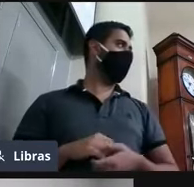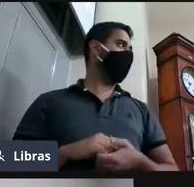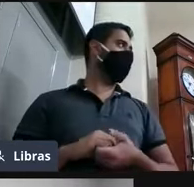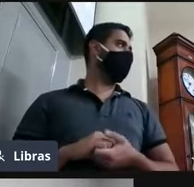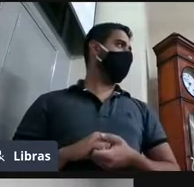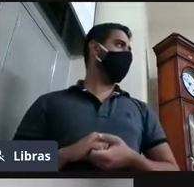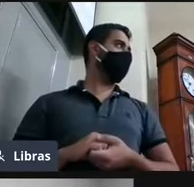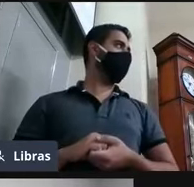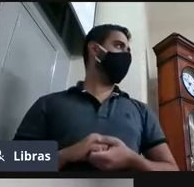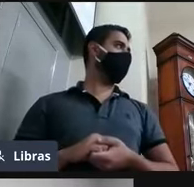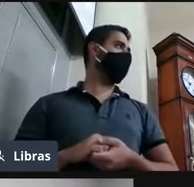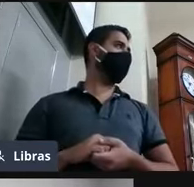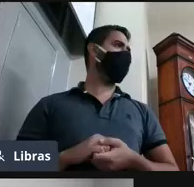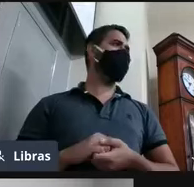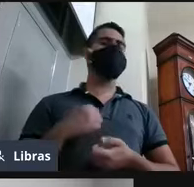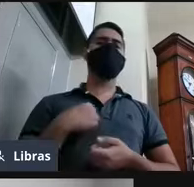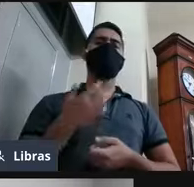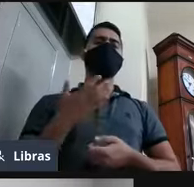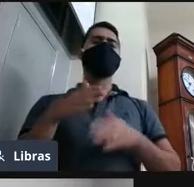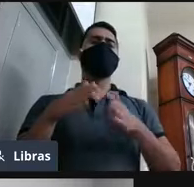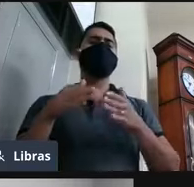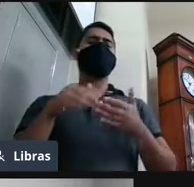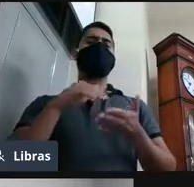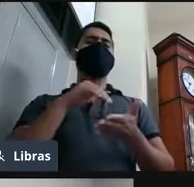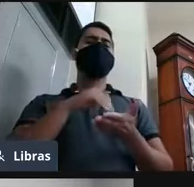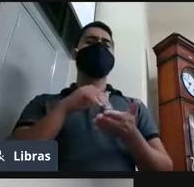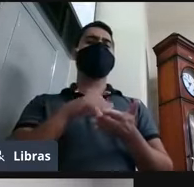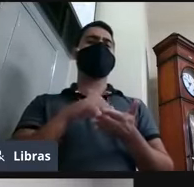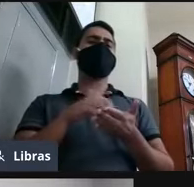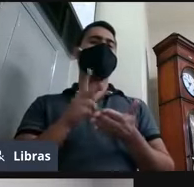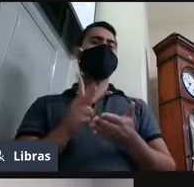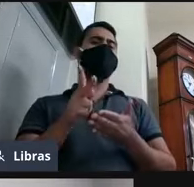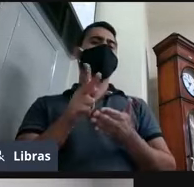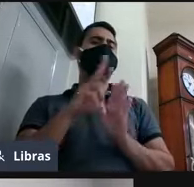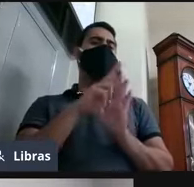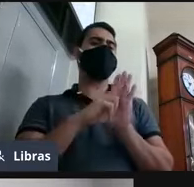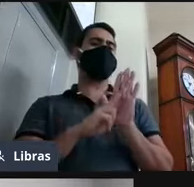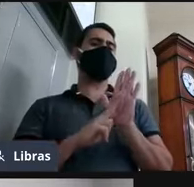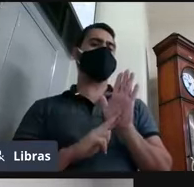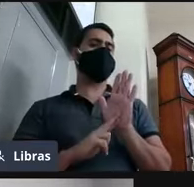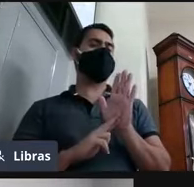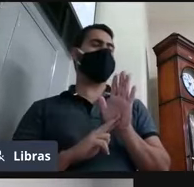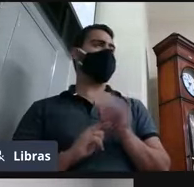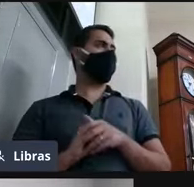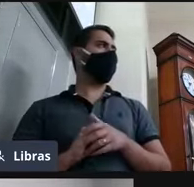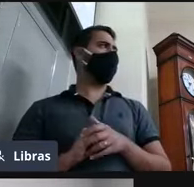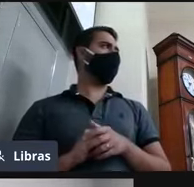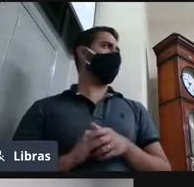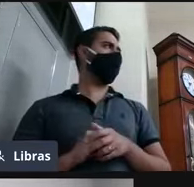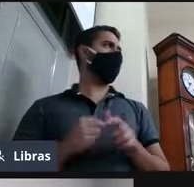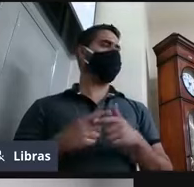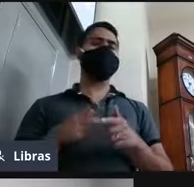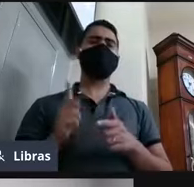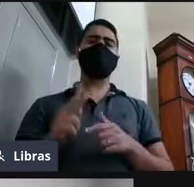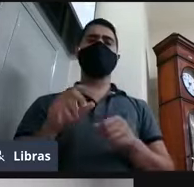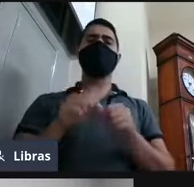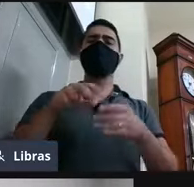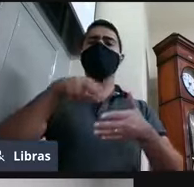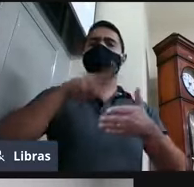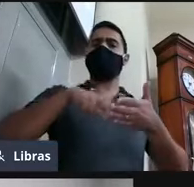Eu queria pedir ao secretário que siga o regimento, vereador Rafael, que sempre a leitura é feita por